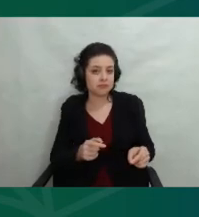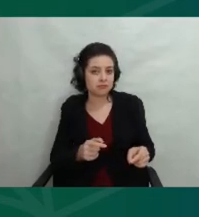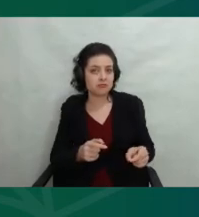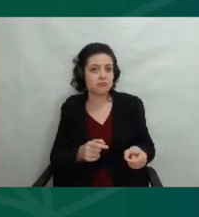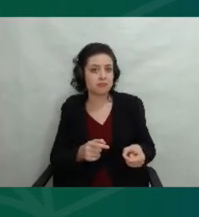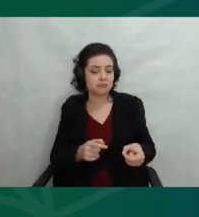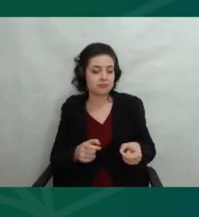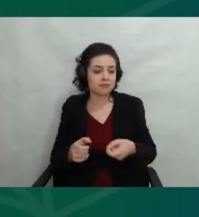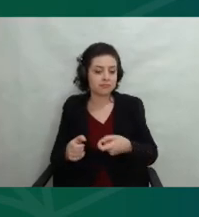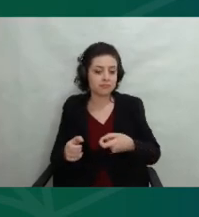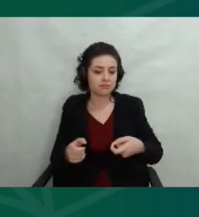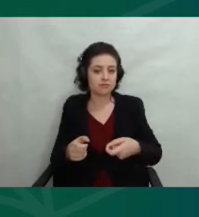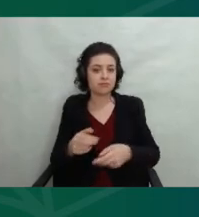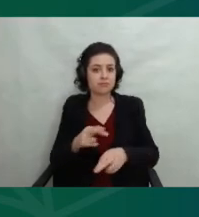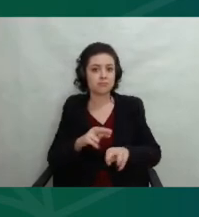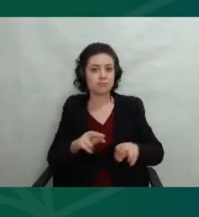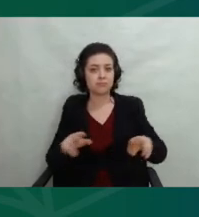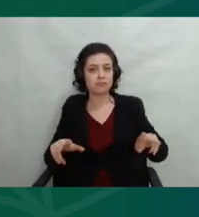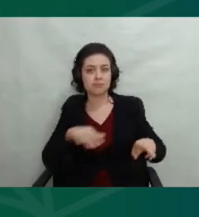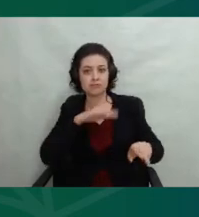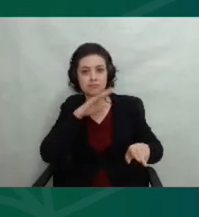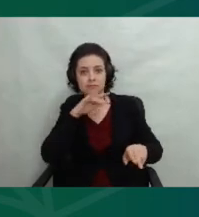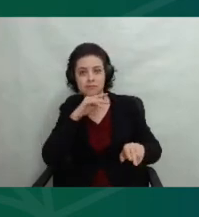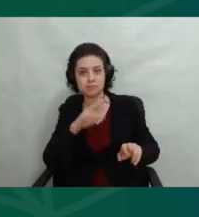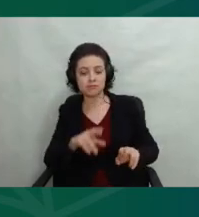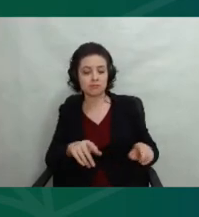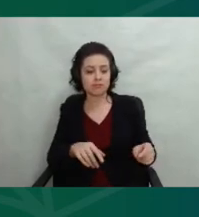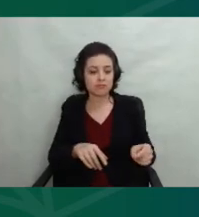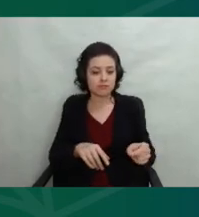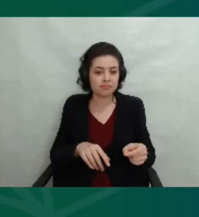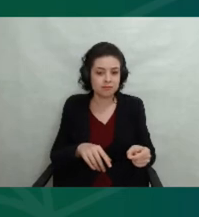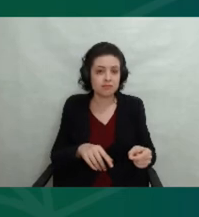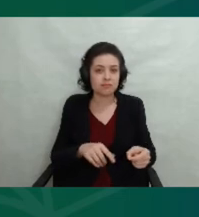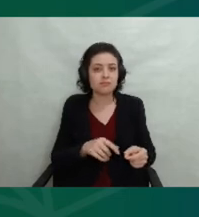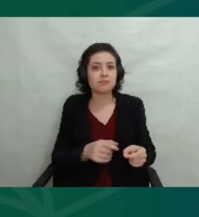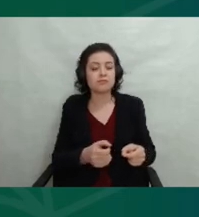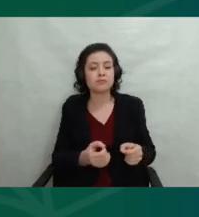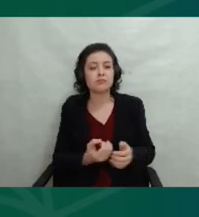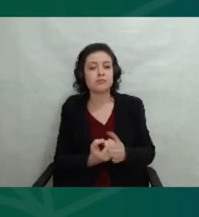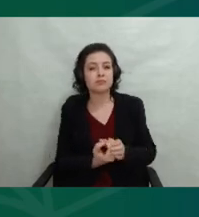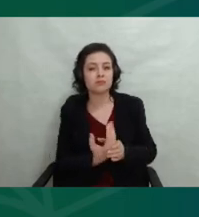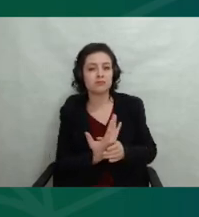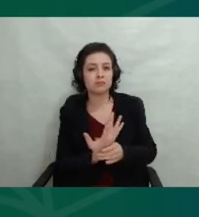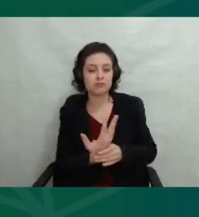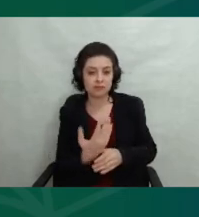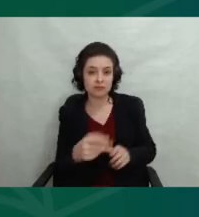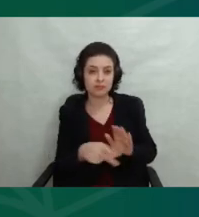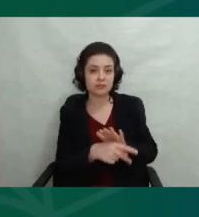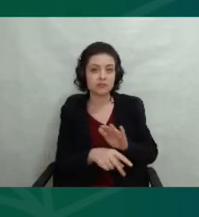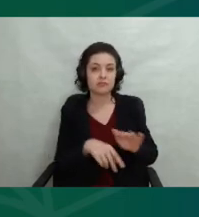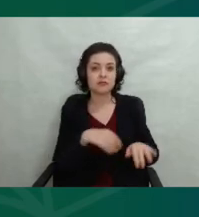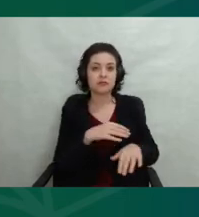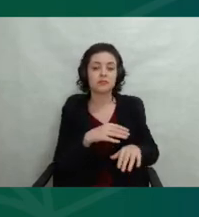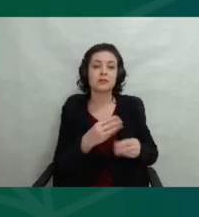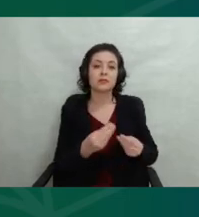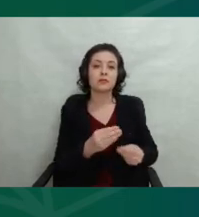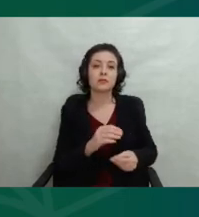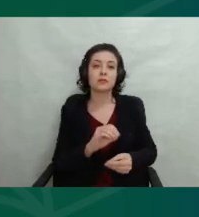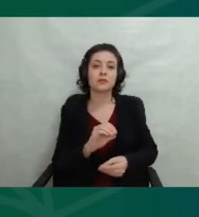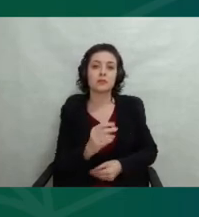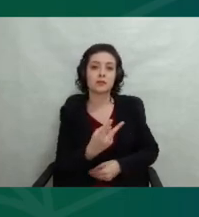dos mamíferos, tão diferentes dos seres humanos. Entretanto, o mecanismo de inibição da ciclooxigenase, que é o que se